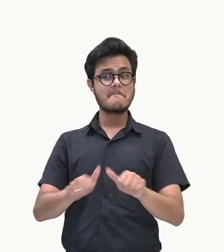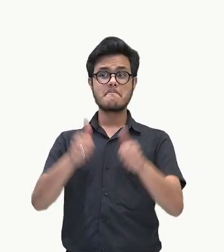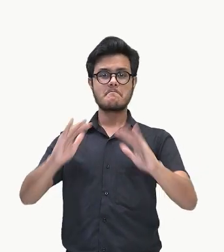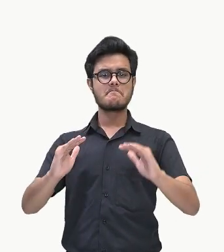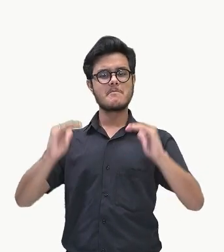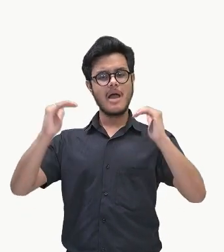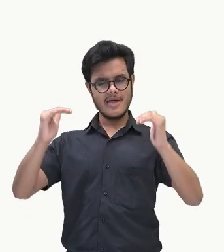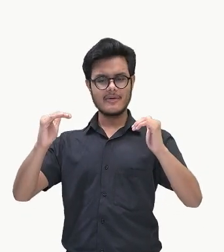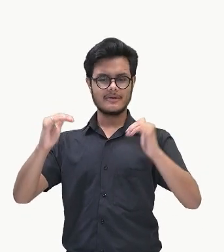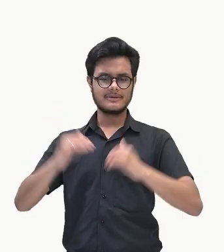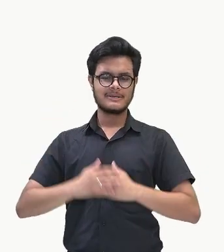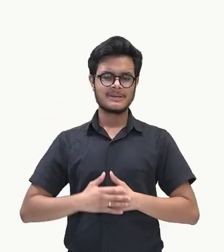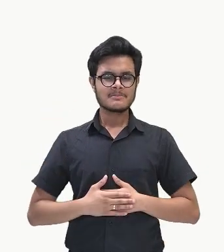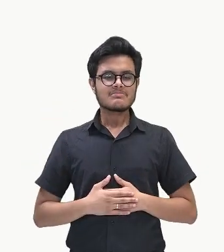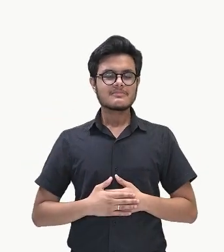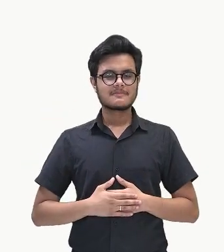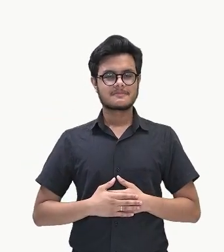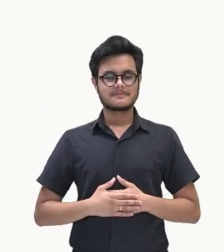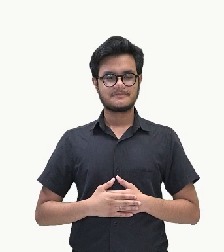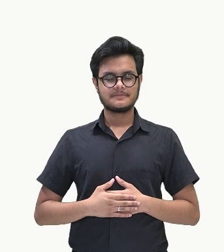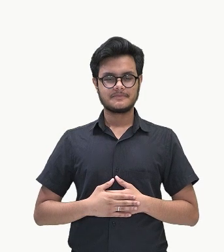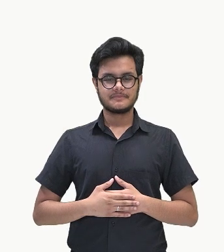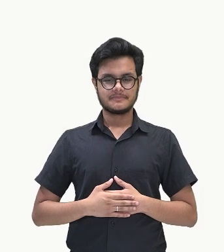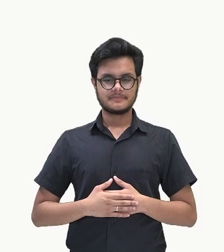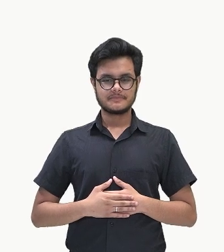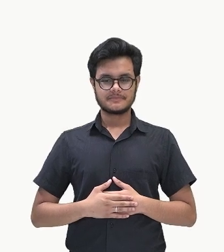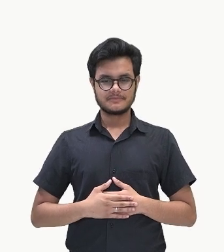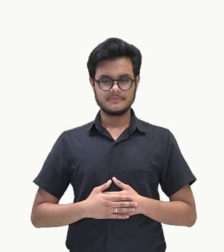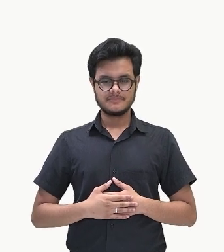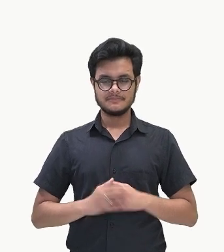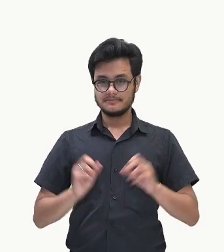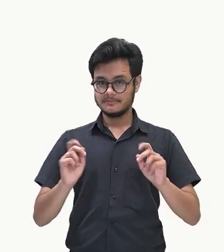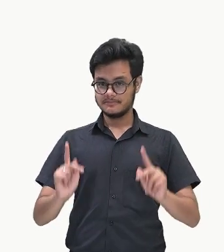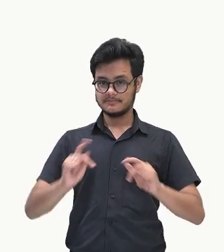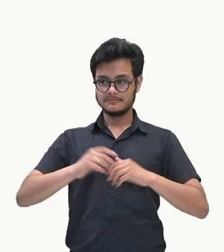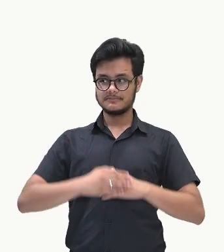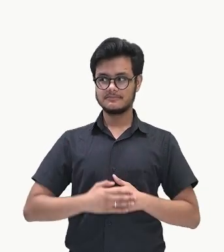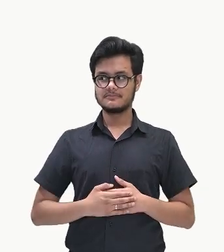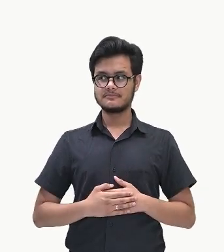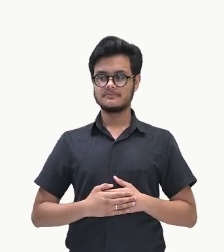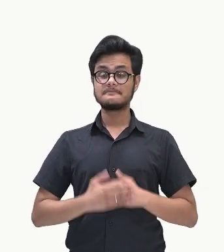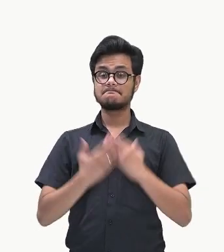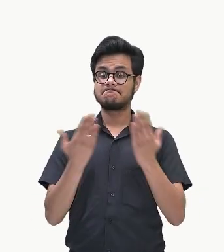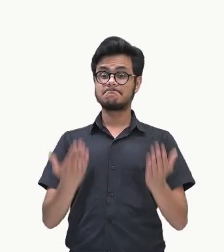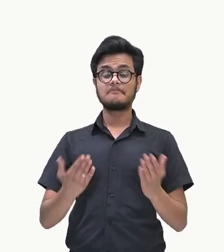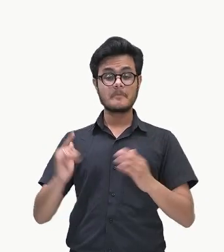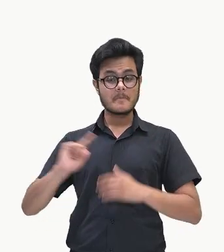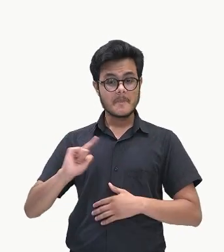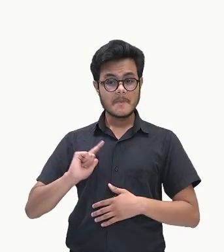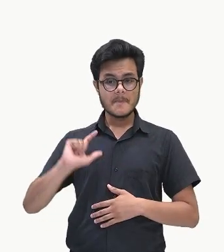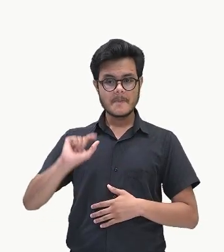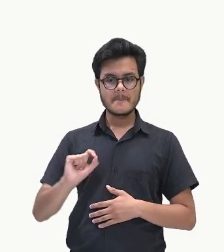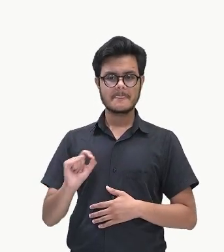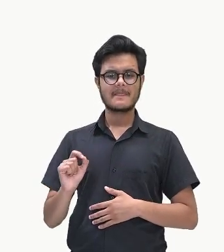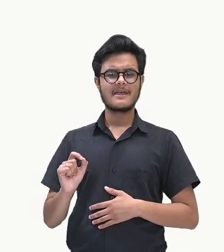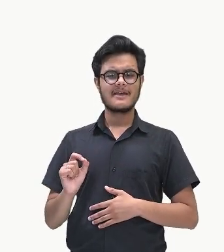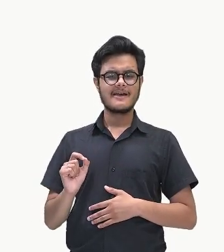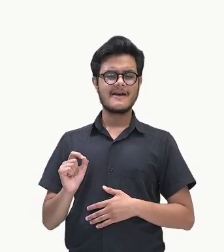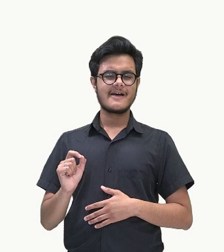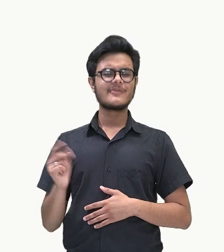este será o número maior. Então, aqui, nós temos dois